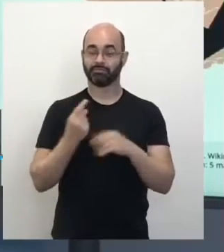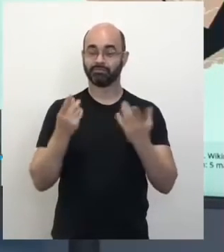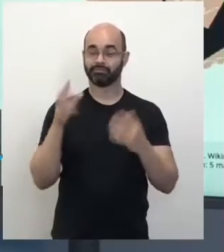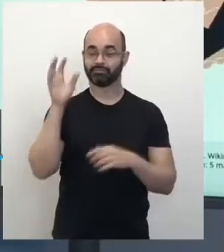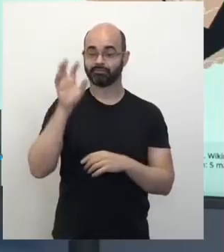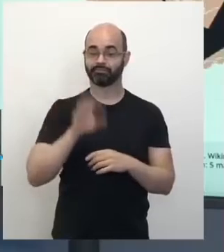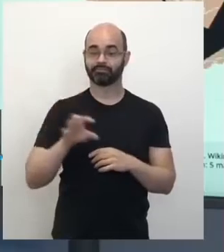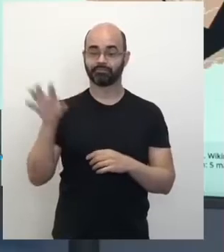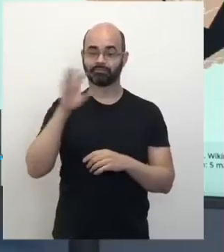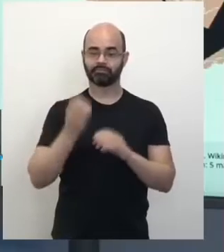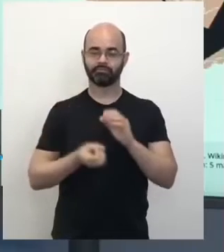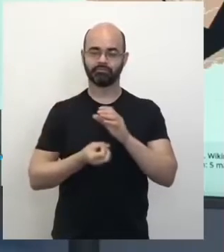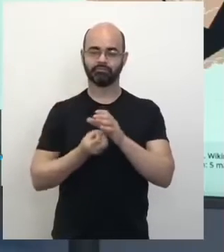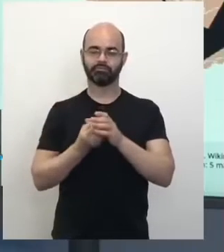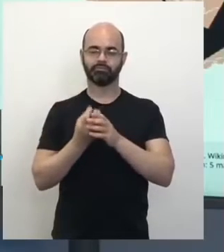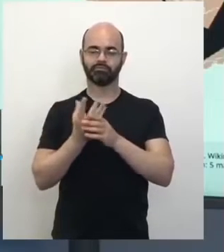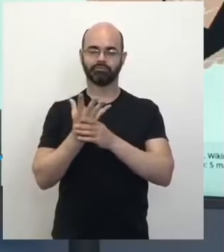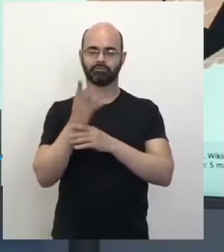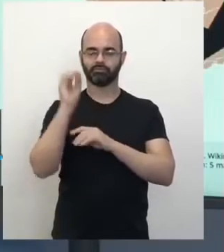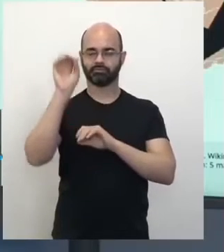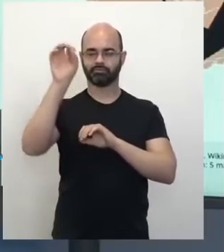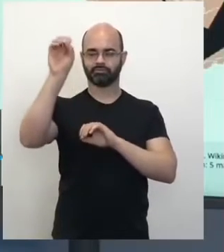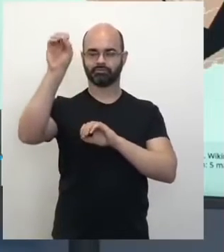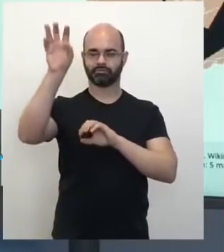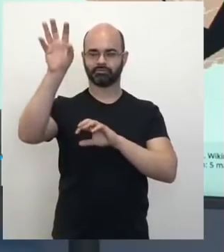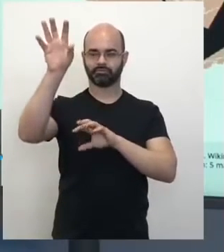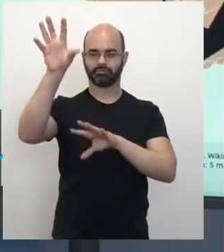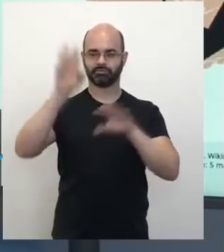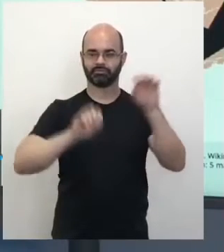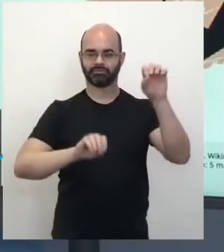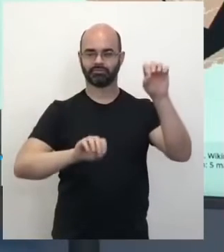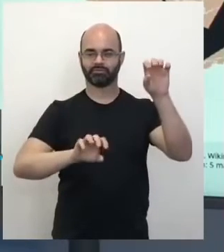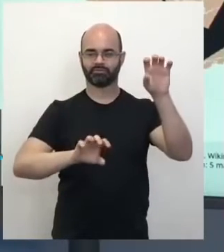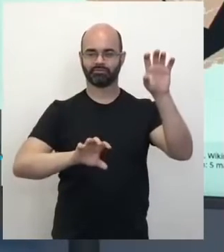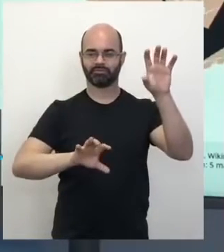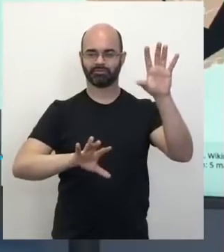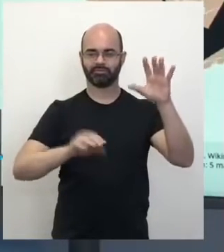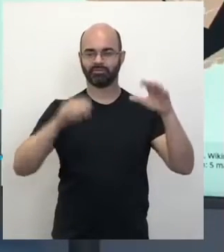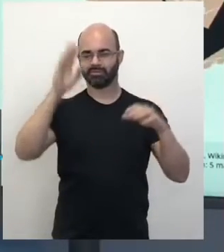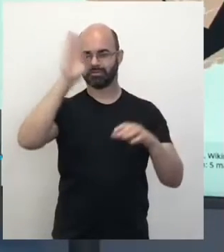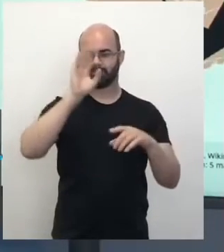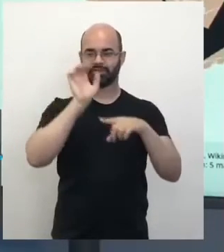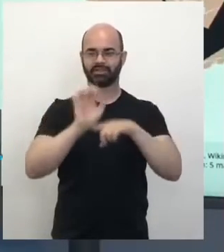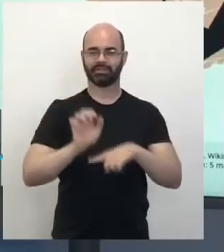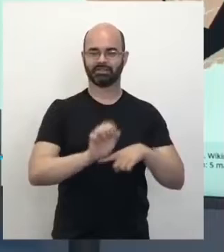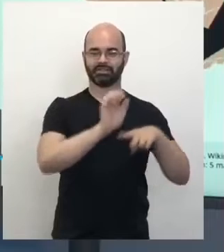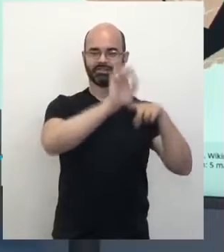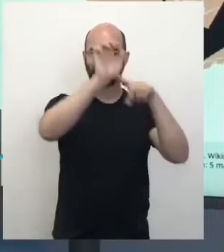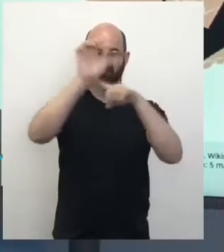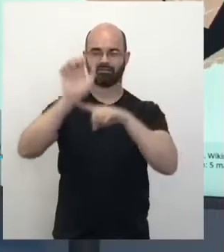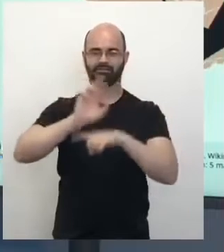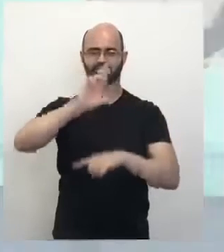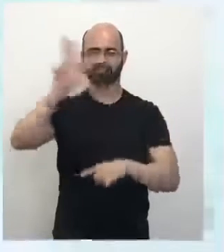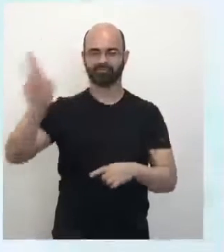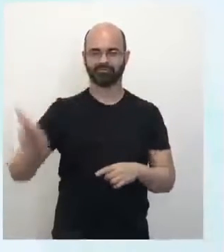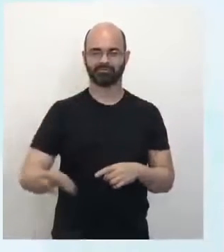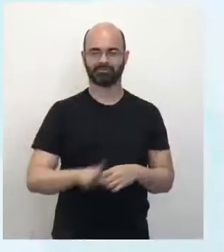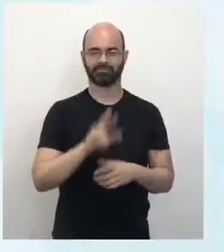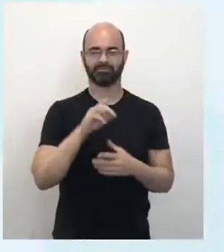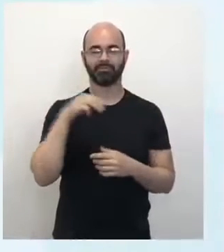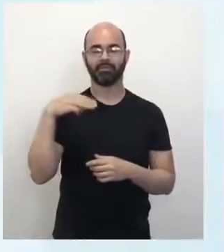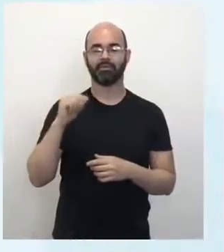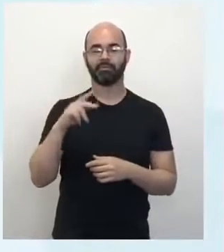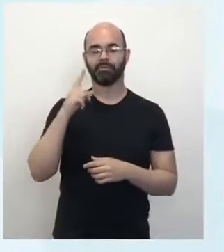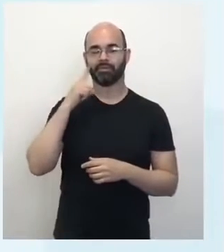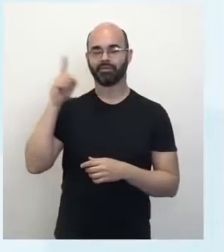territorial junto com essa formação da população nos estados brasileiros, tá certo? Vamos lá para os mapas que a gente vai ver